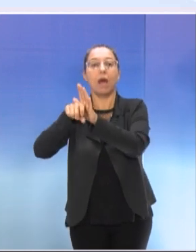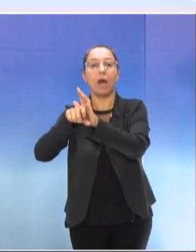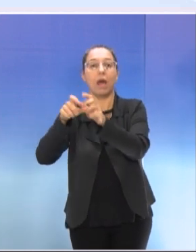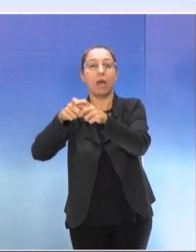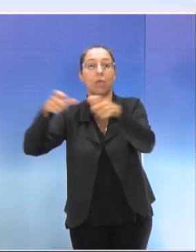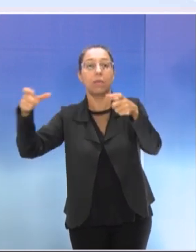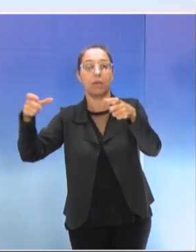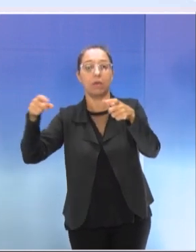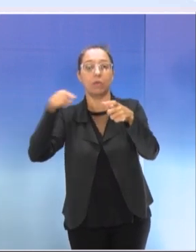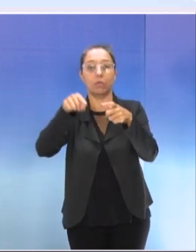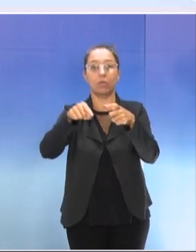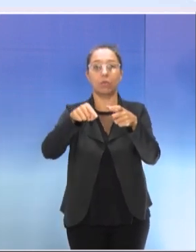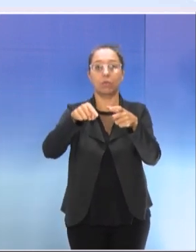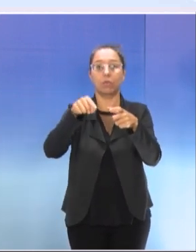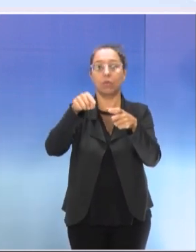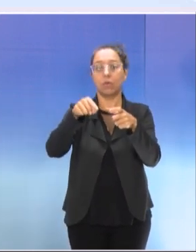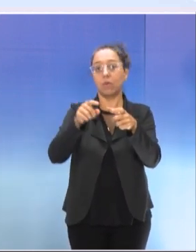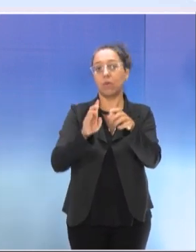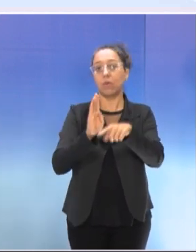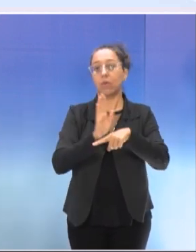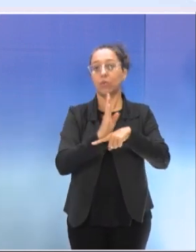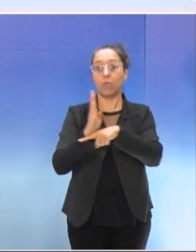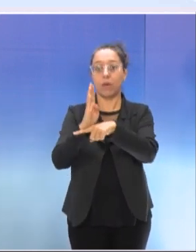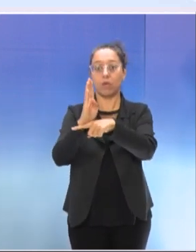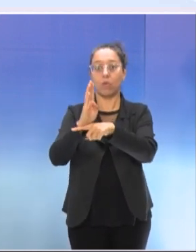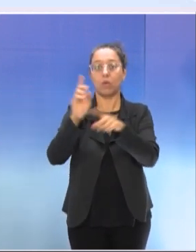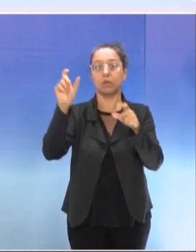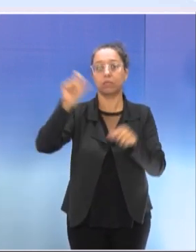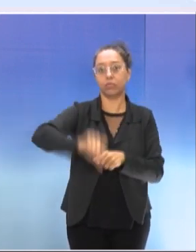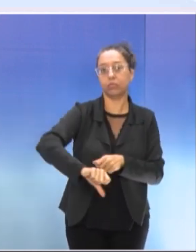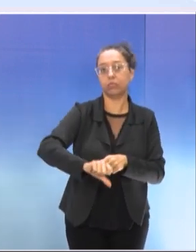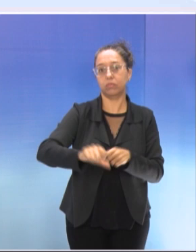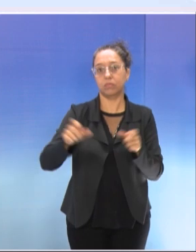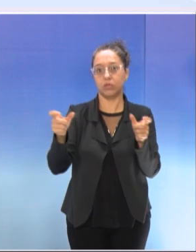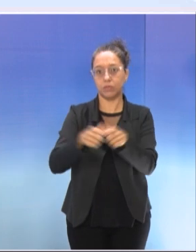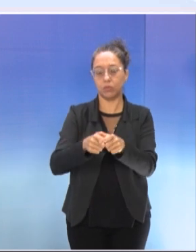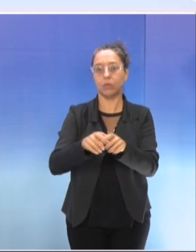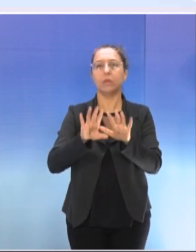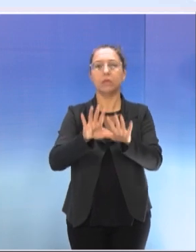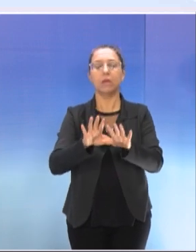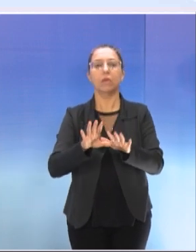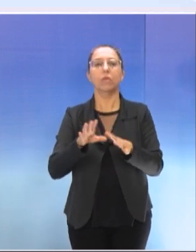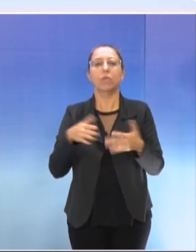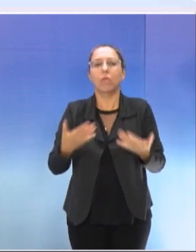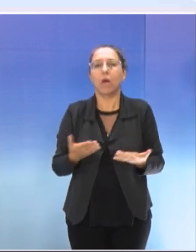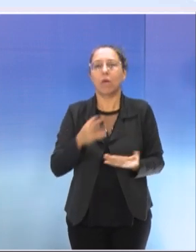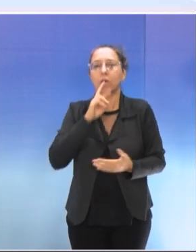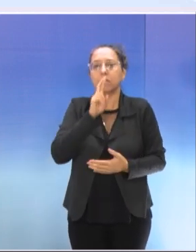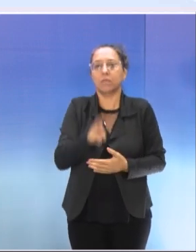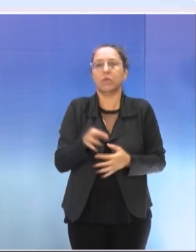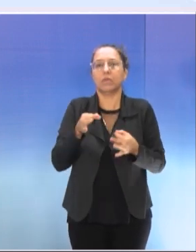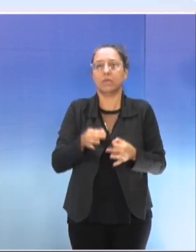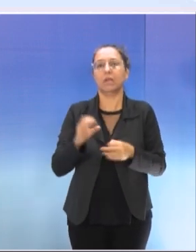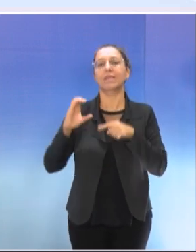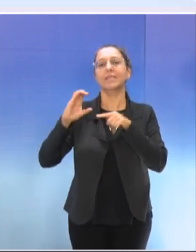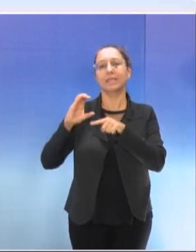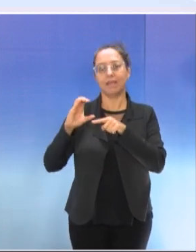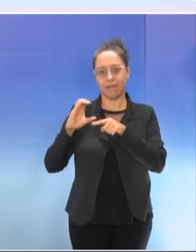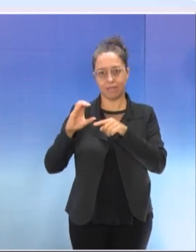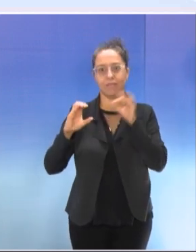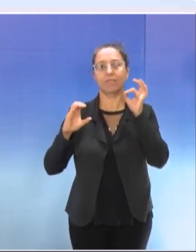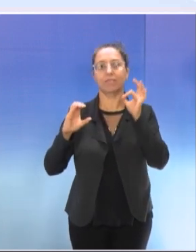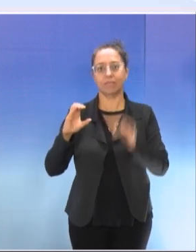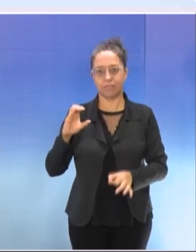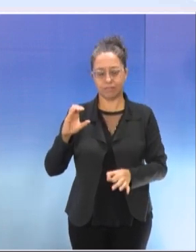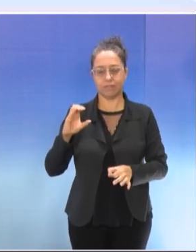uma queda dos tubarões. Então, de cara, a alternativa correta é a letra C, que é